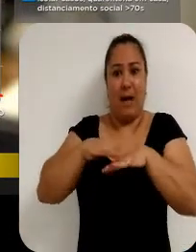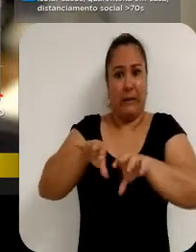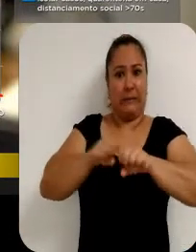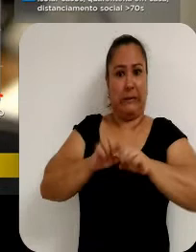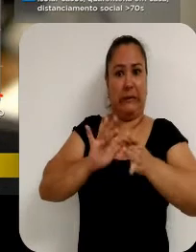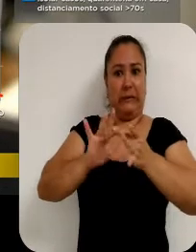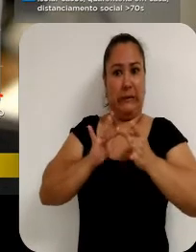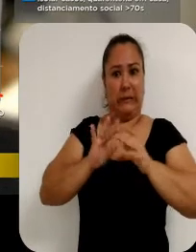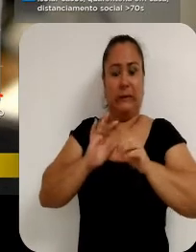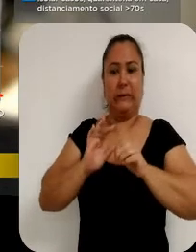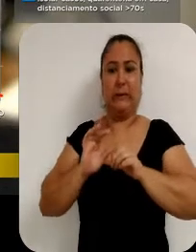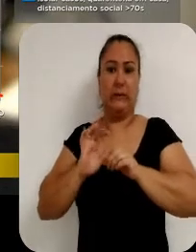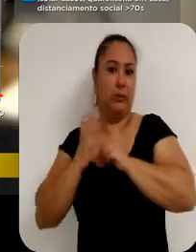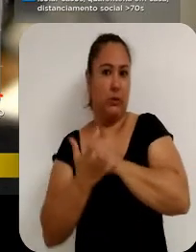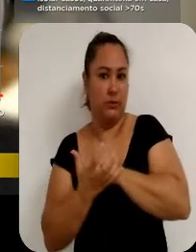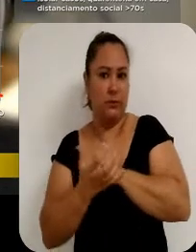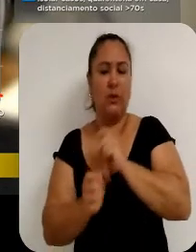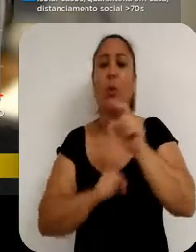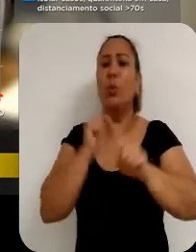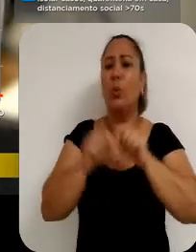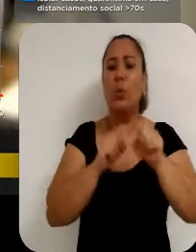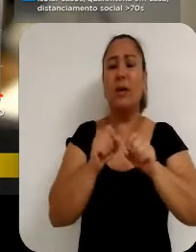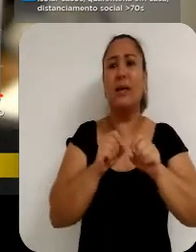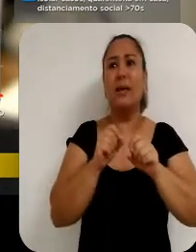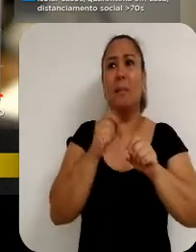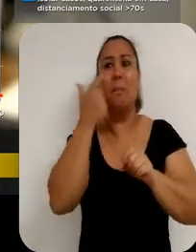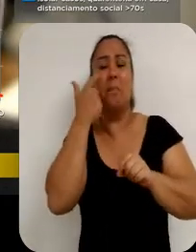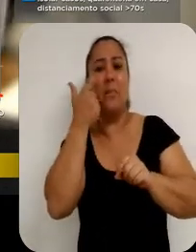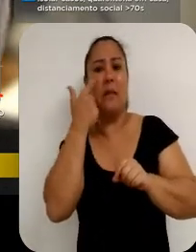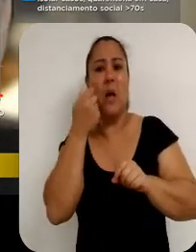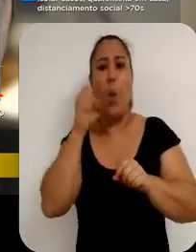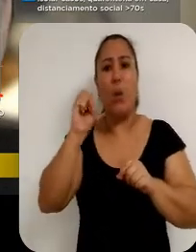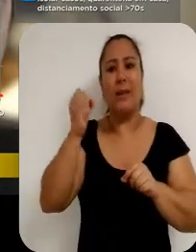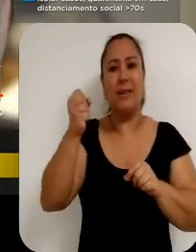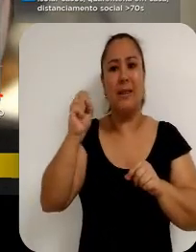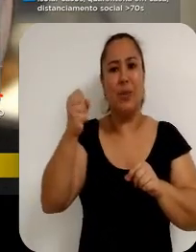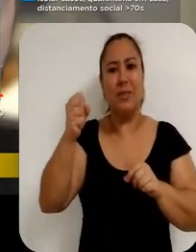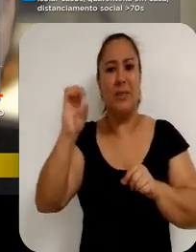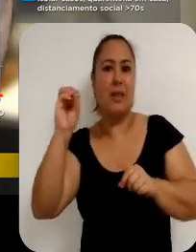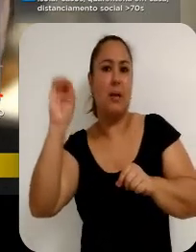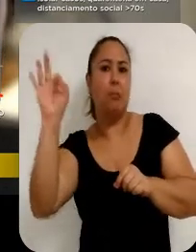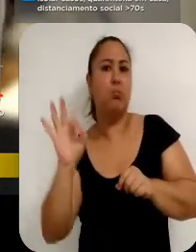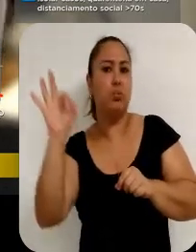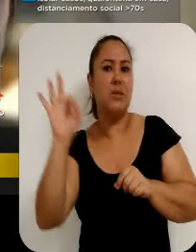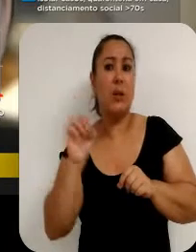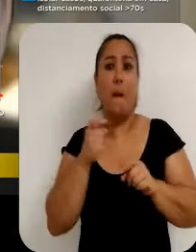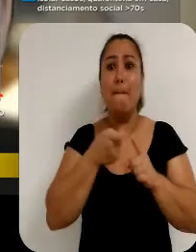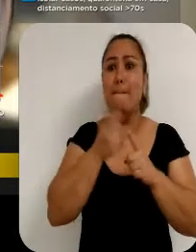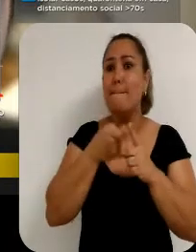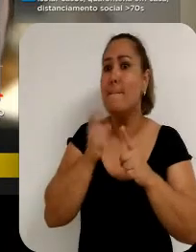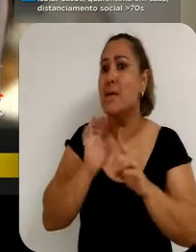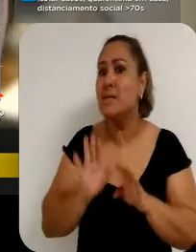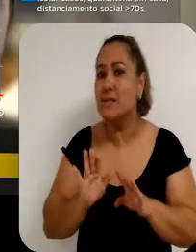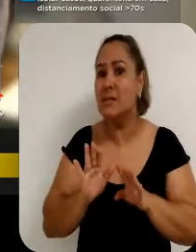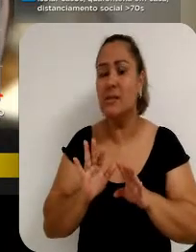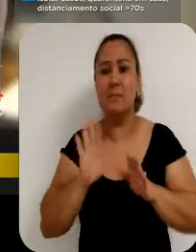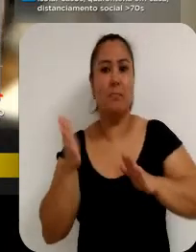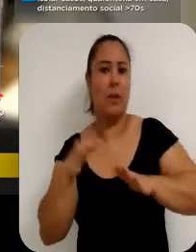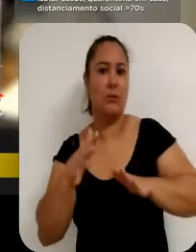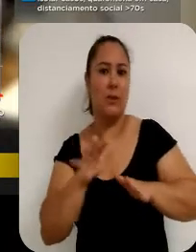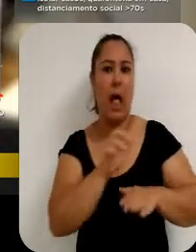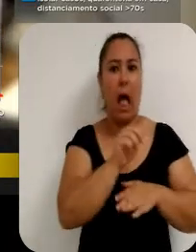casos chegasse a 80% da população em meses entre abril,